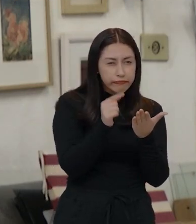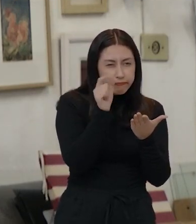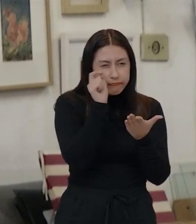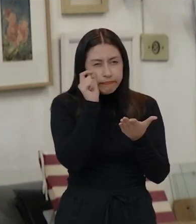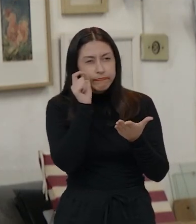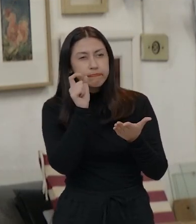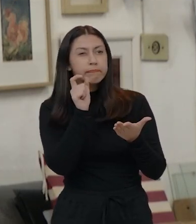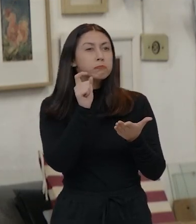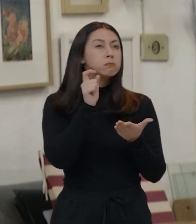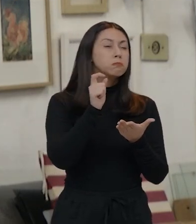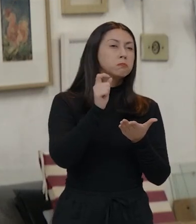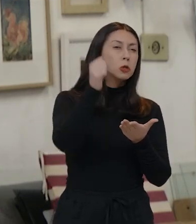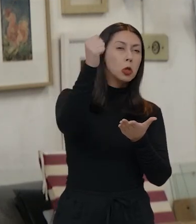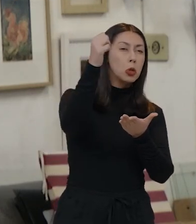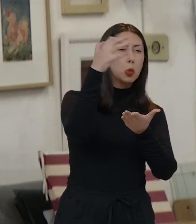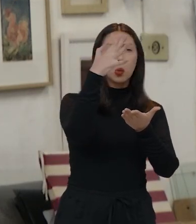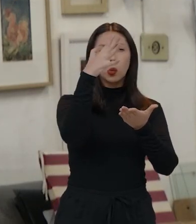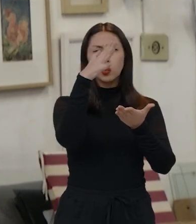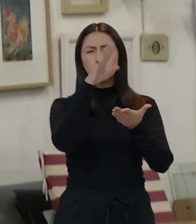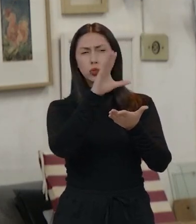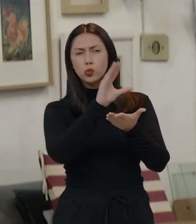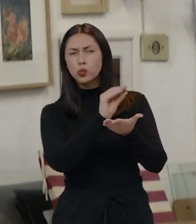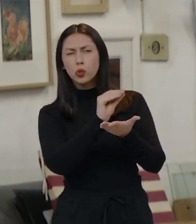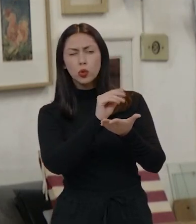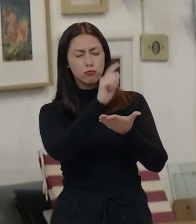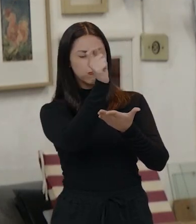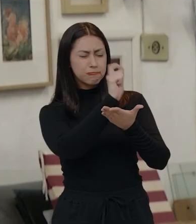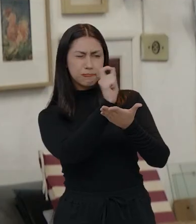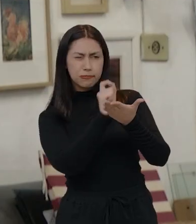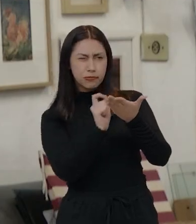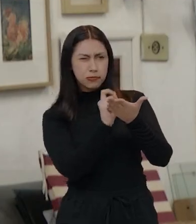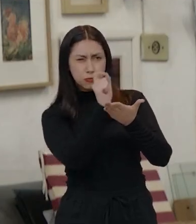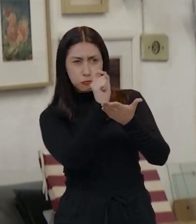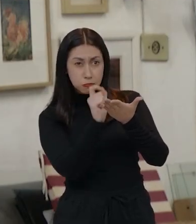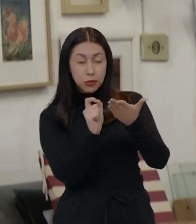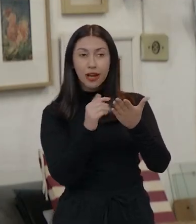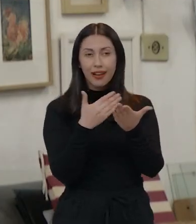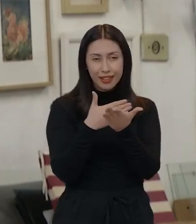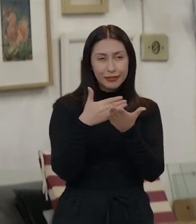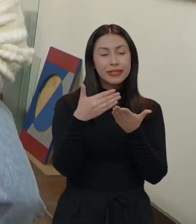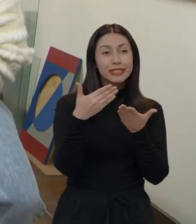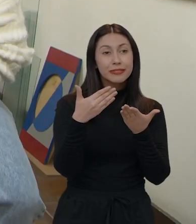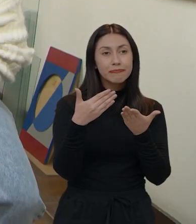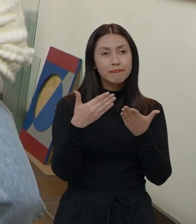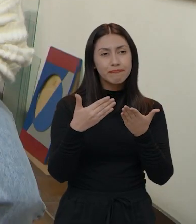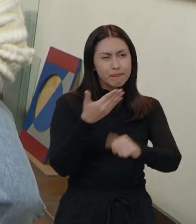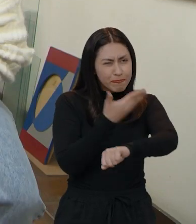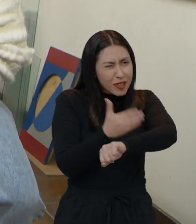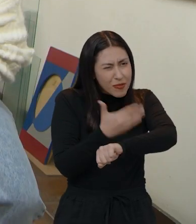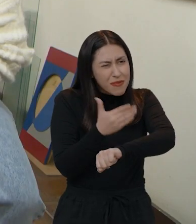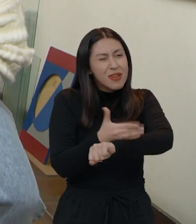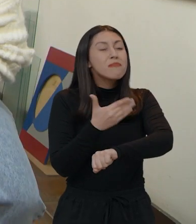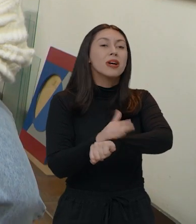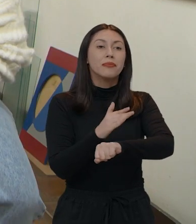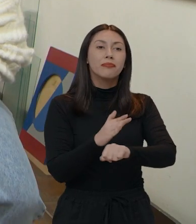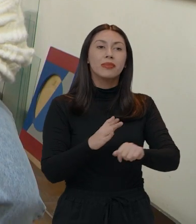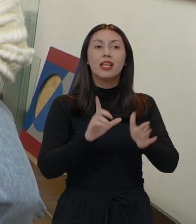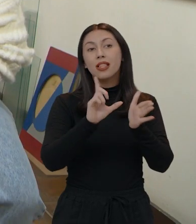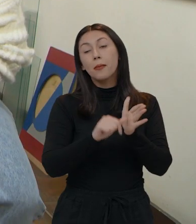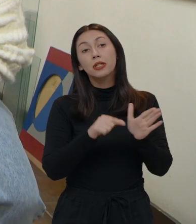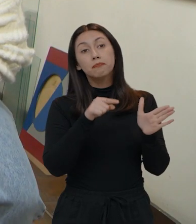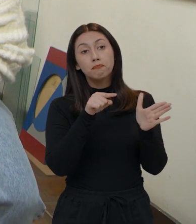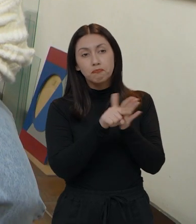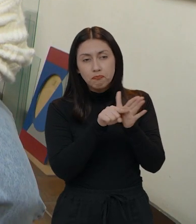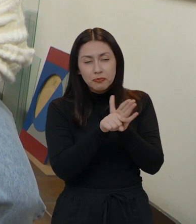né? efeito de luz, de sombra, desenhar uma lente daquela, fazer aquela, aquela, sabe? E assim vai. E você vai